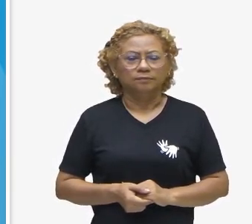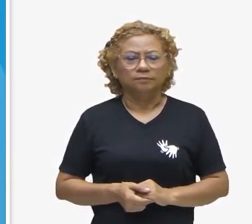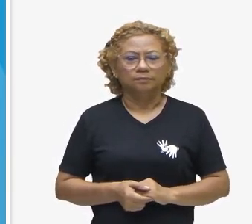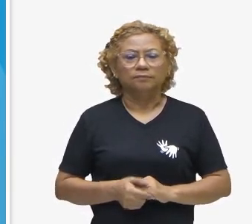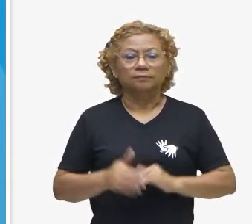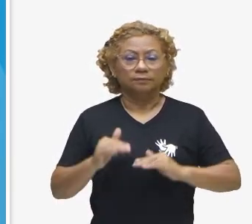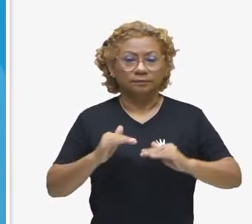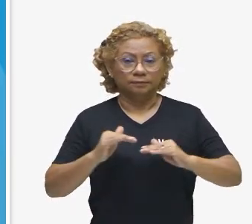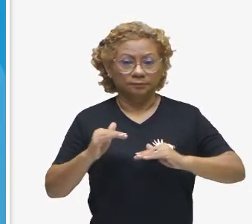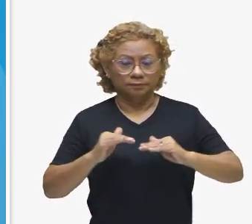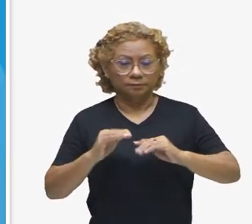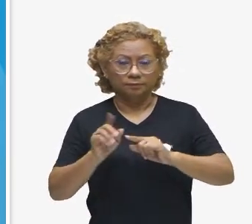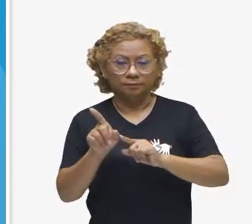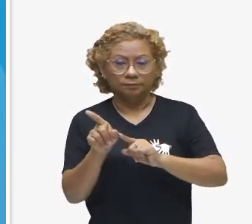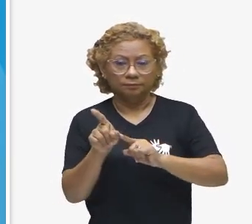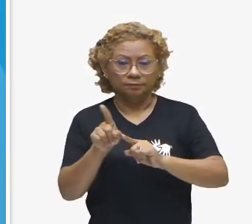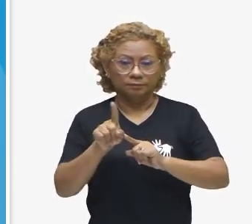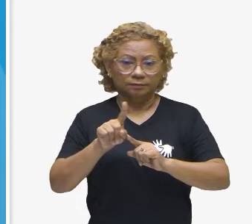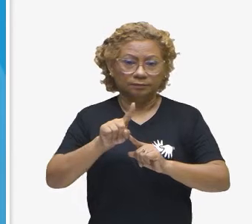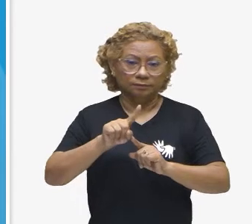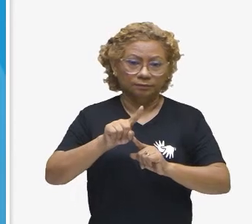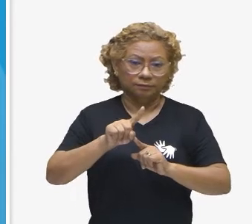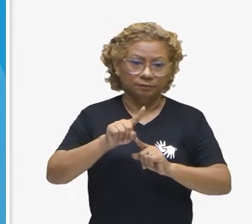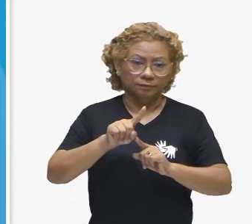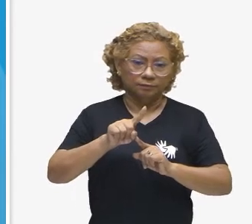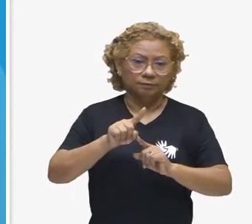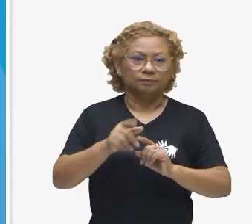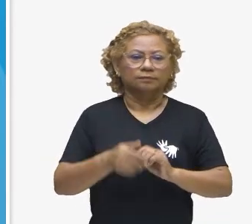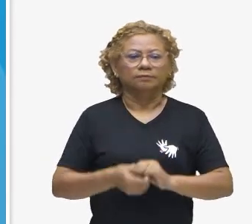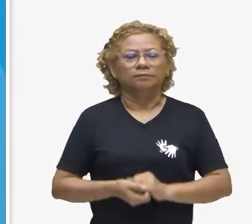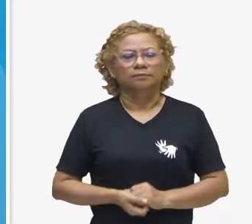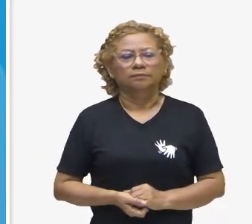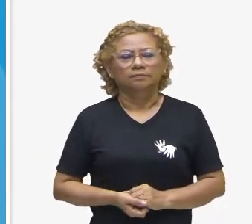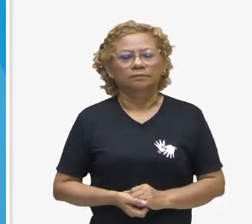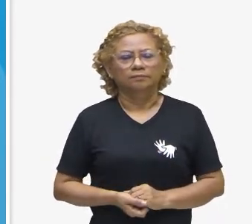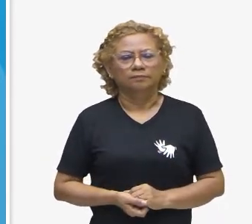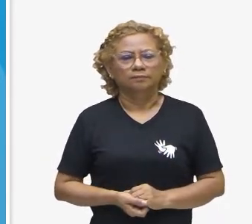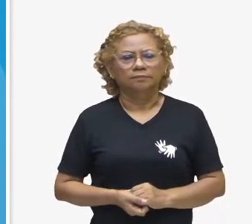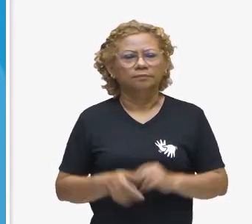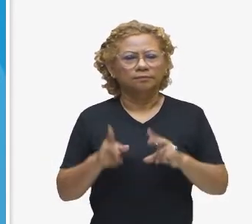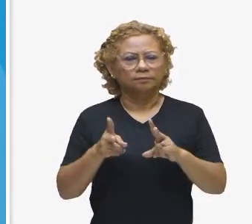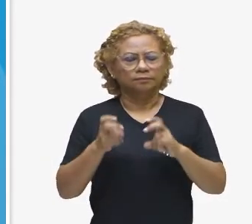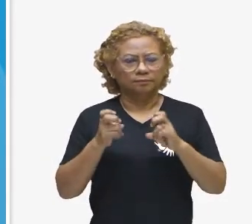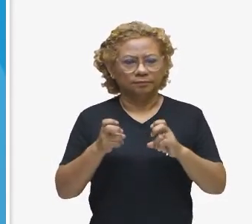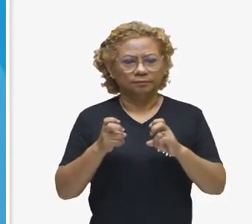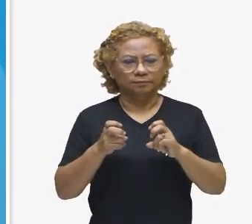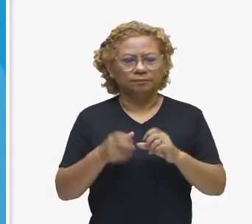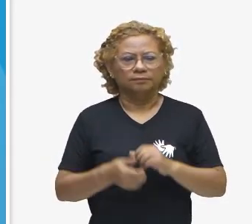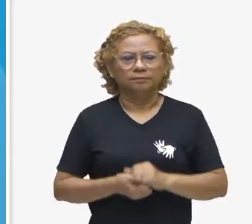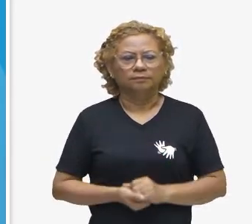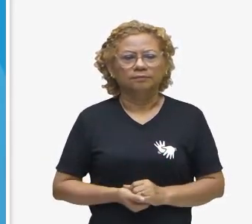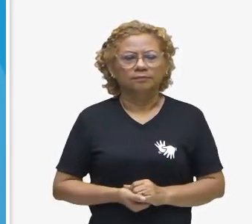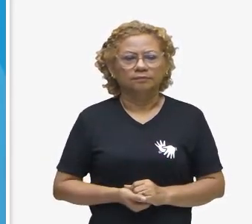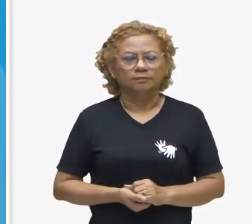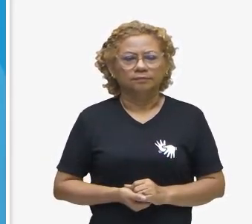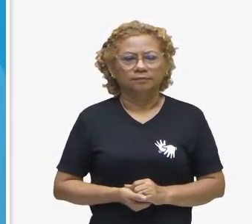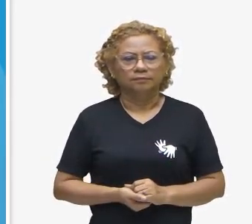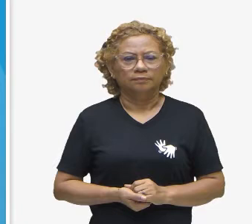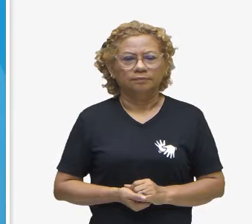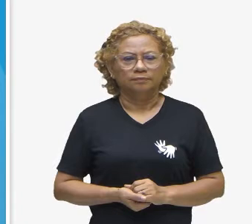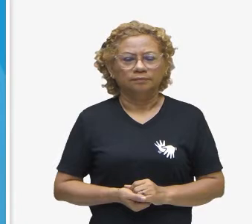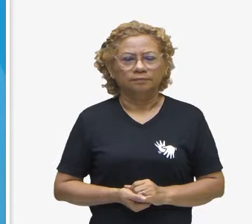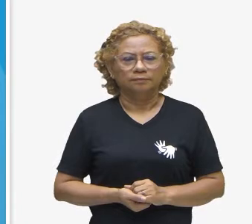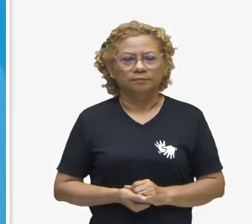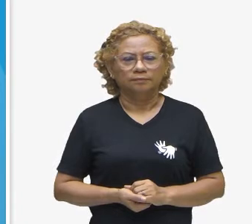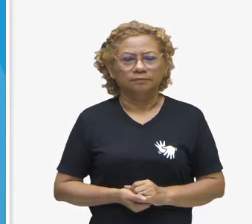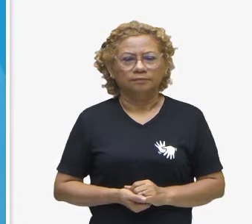um valor aqui no eixo X. Ó, esse valor aqui, que foi projetado,